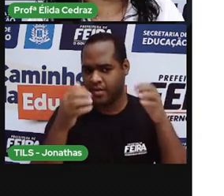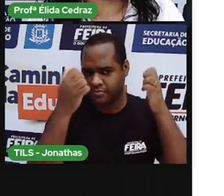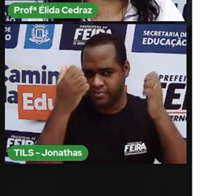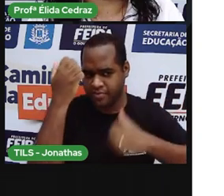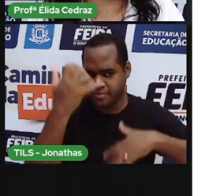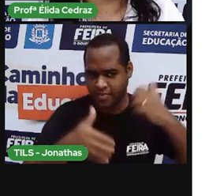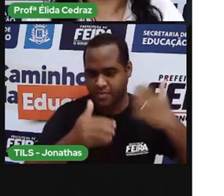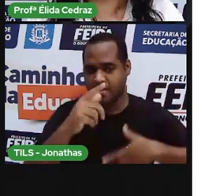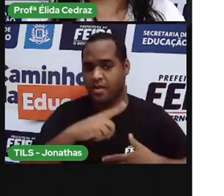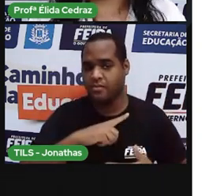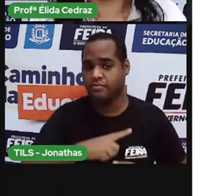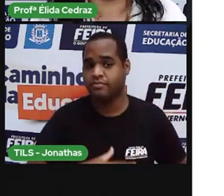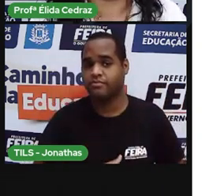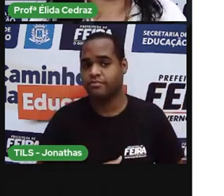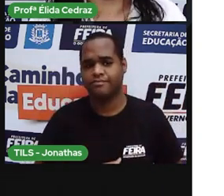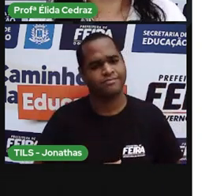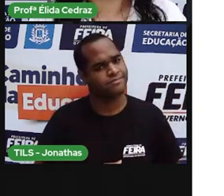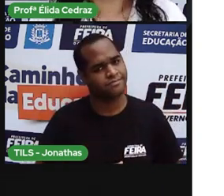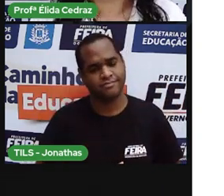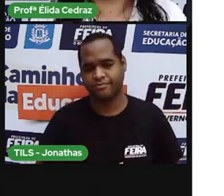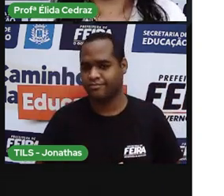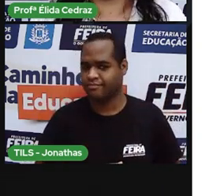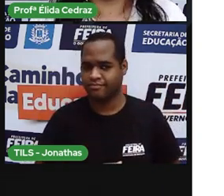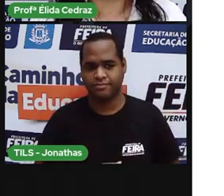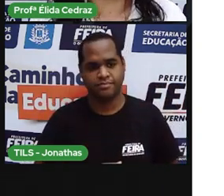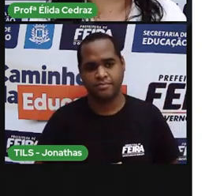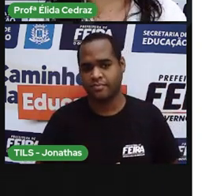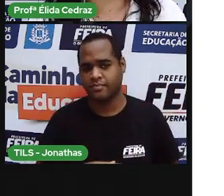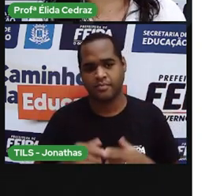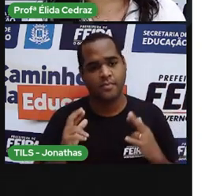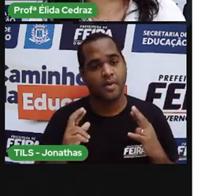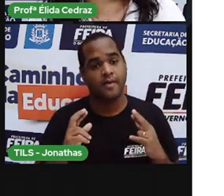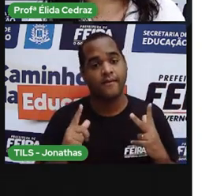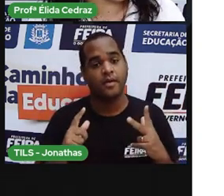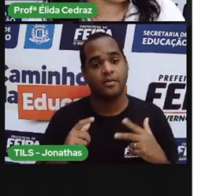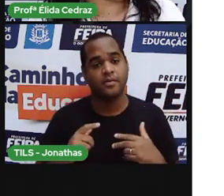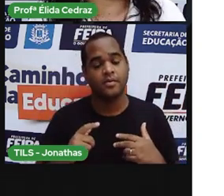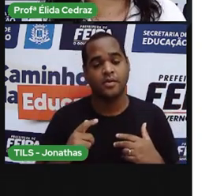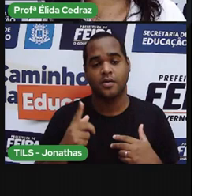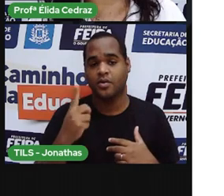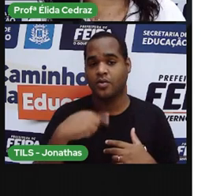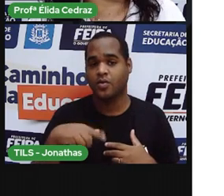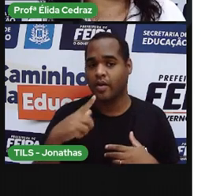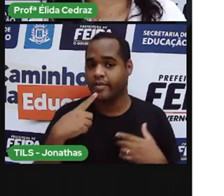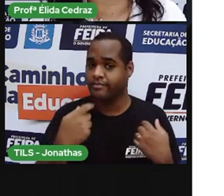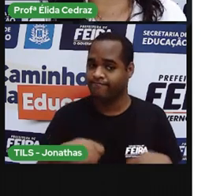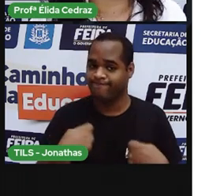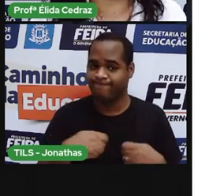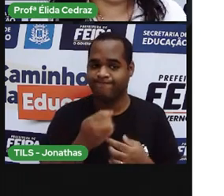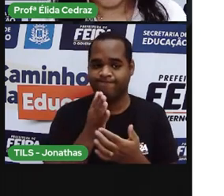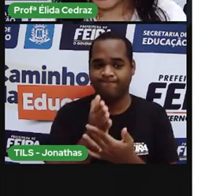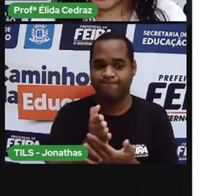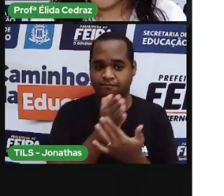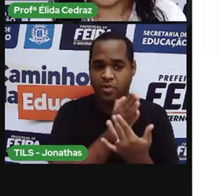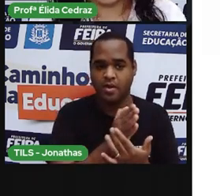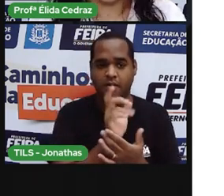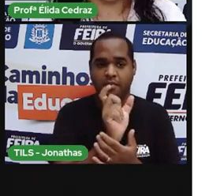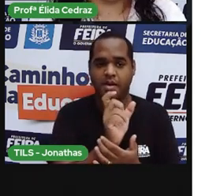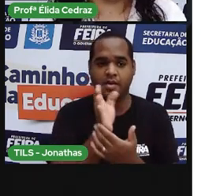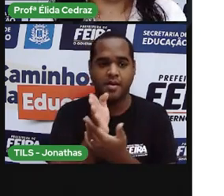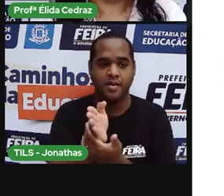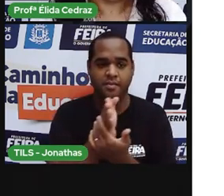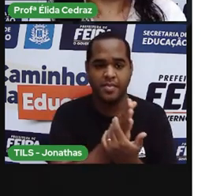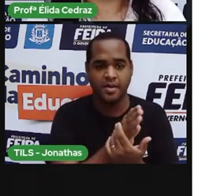slide? Não. Nós precisamos segmentar as palavras do nosso